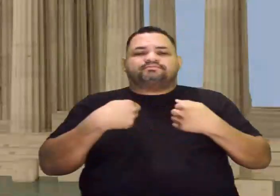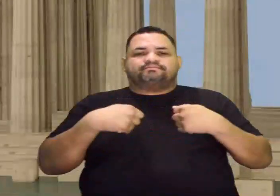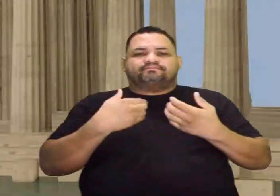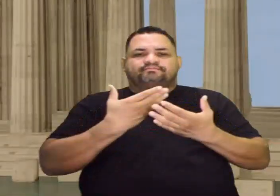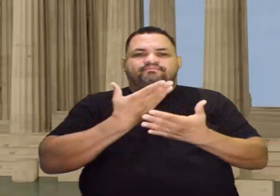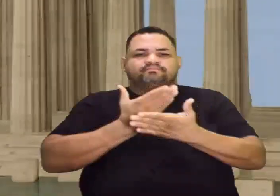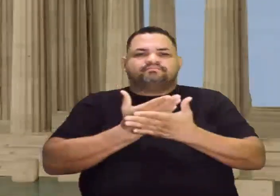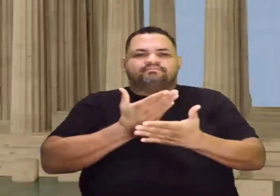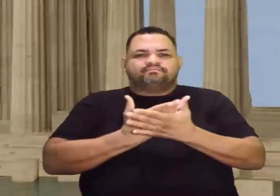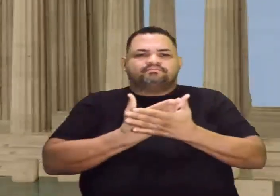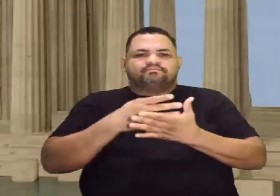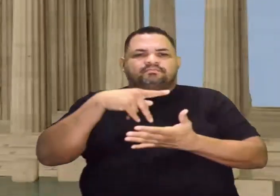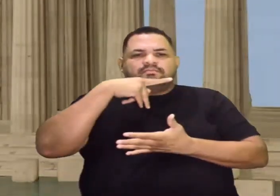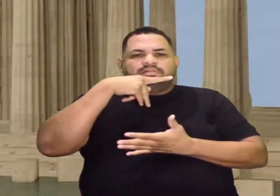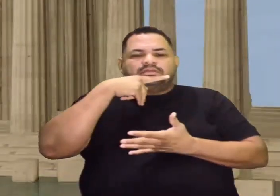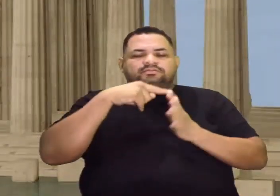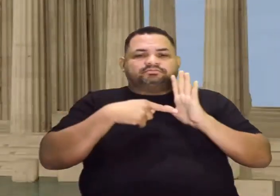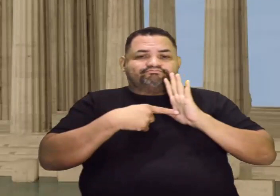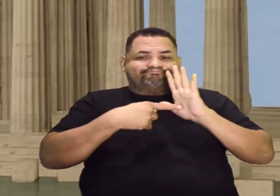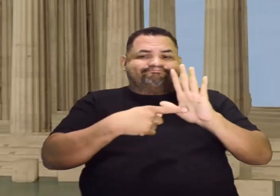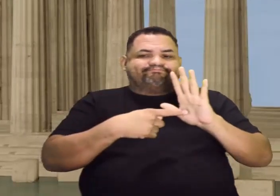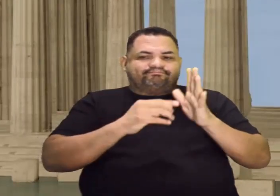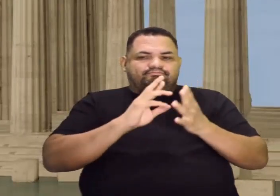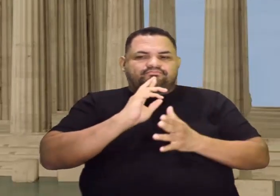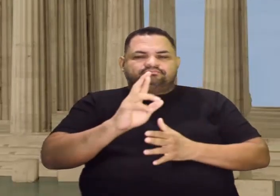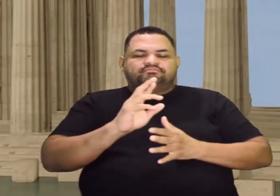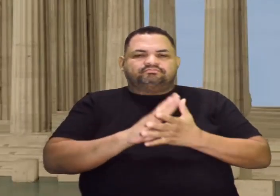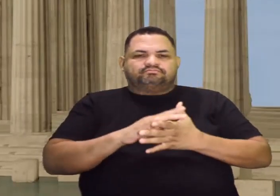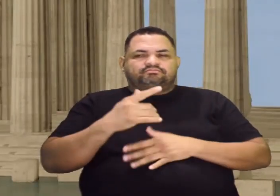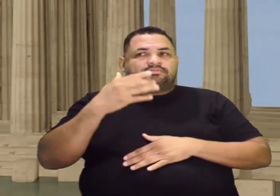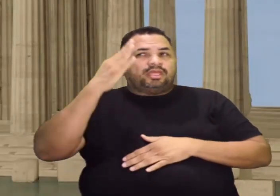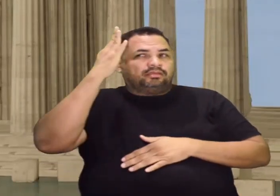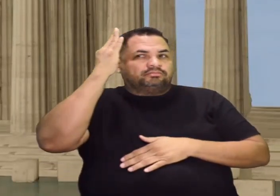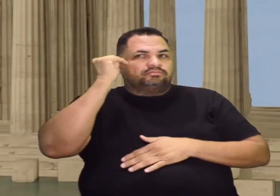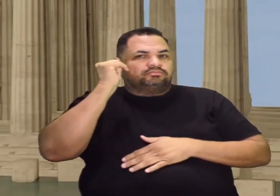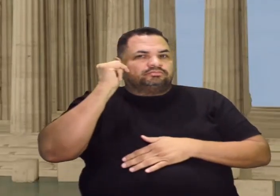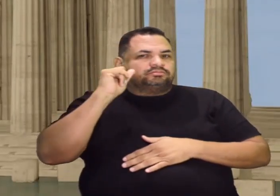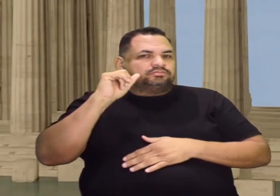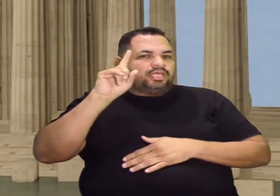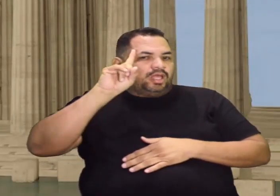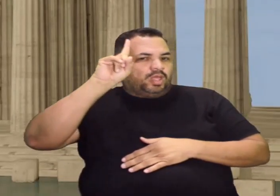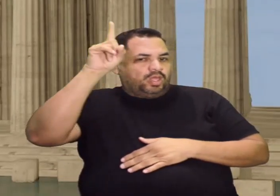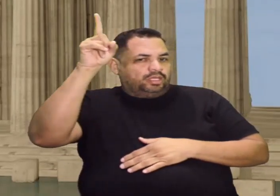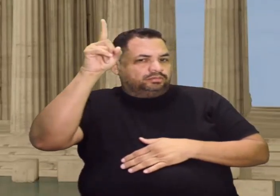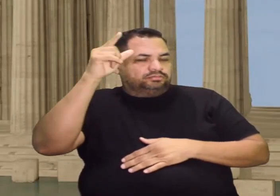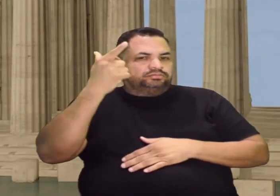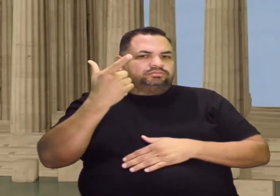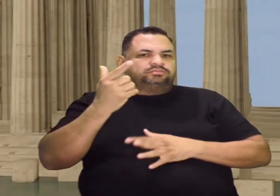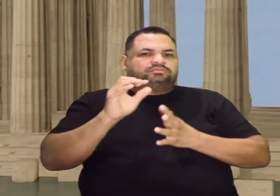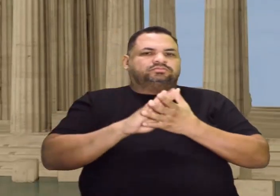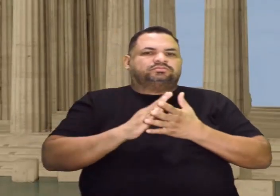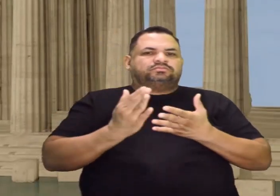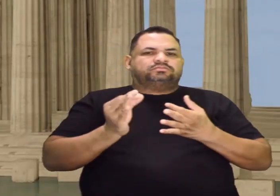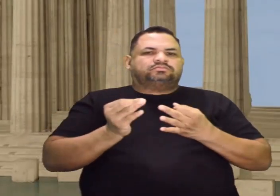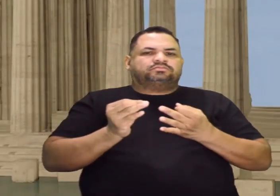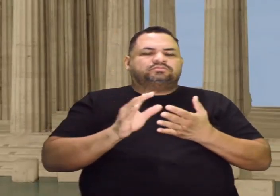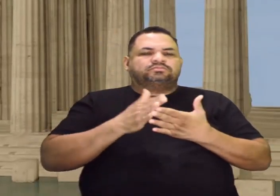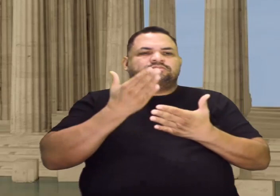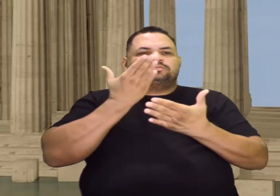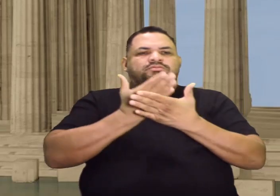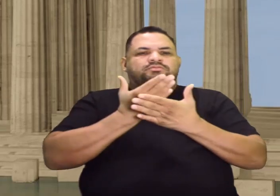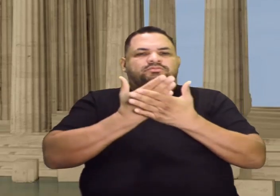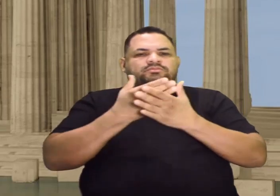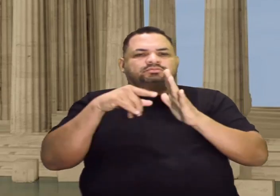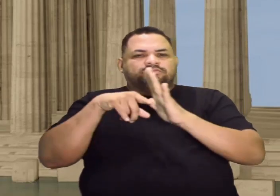resposta para vocês. O dom intelectual da pessoa, de vocês aí, ó, de estudar,